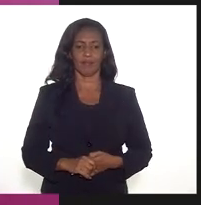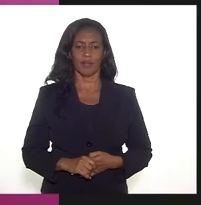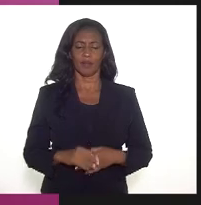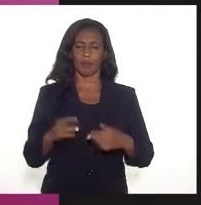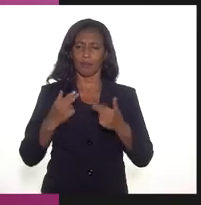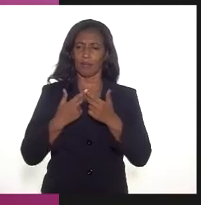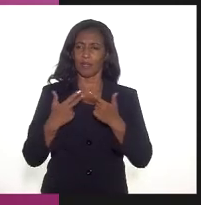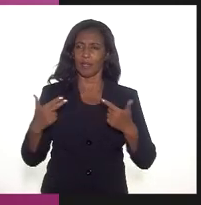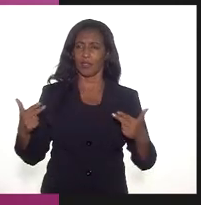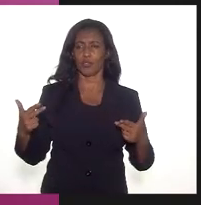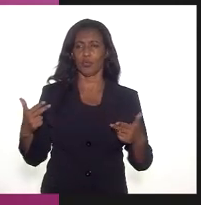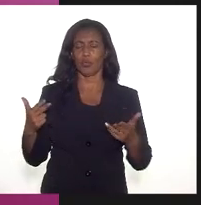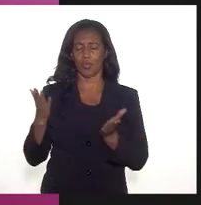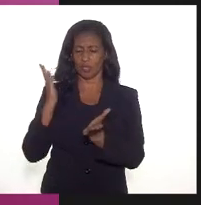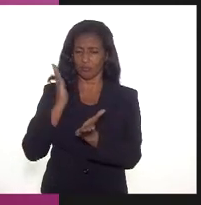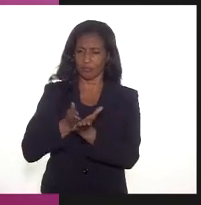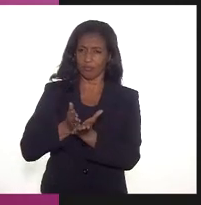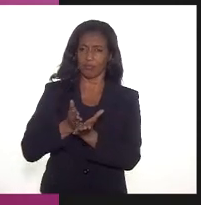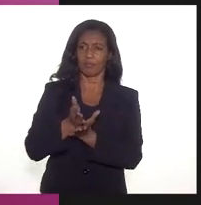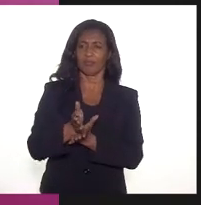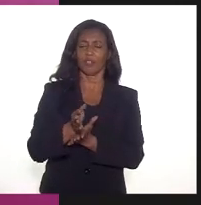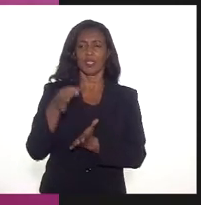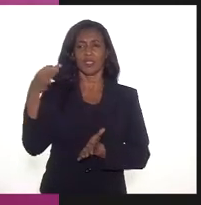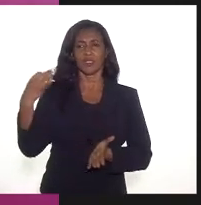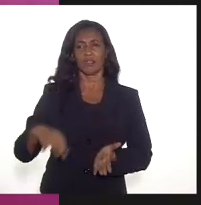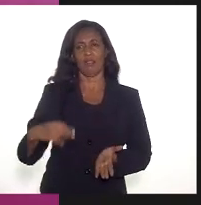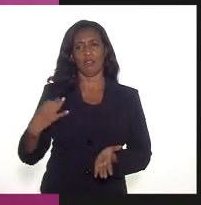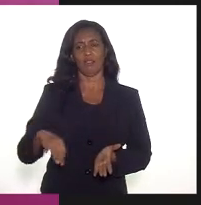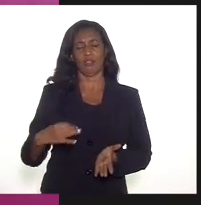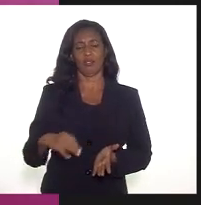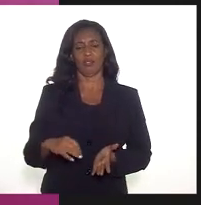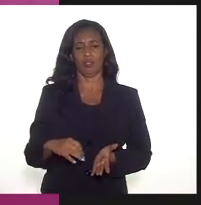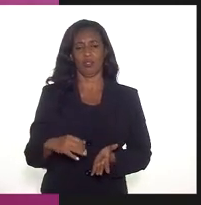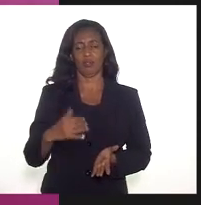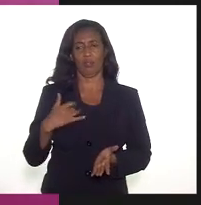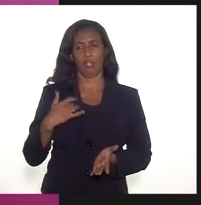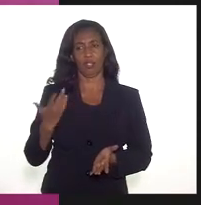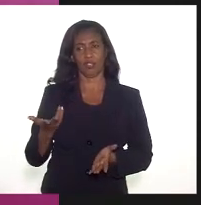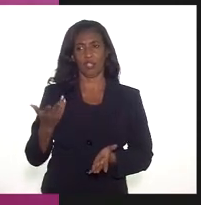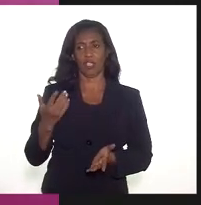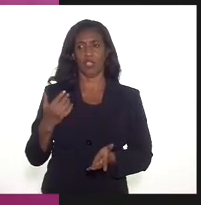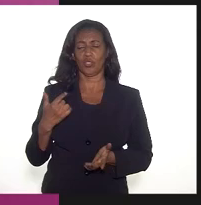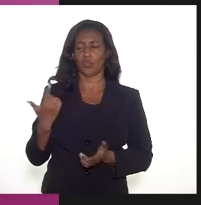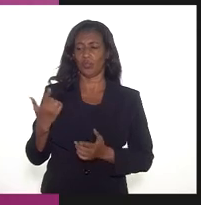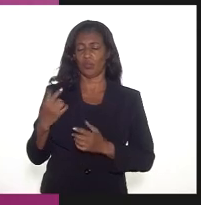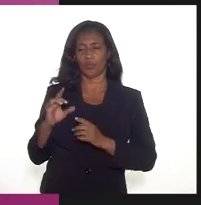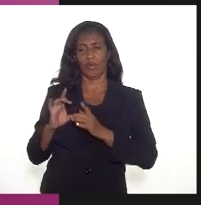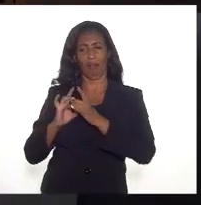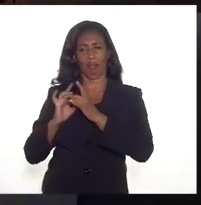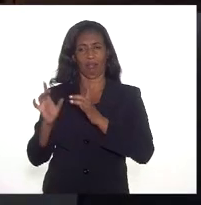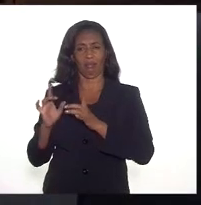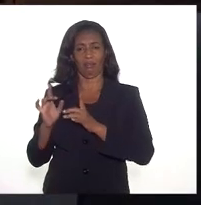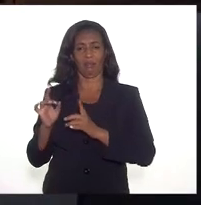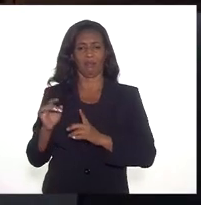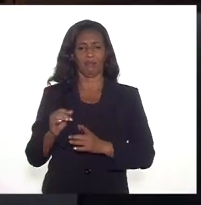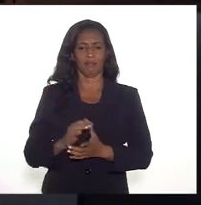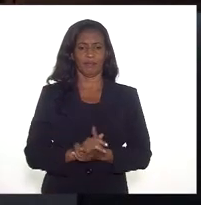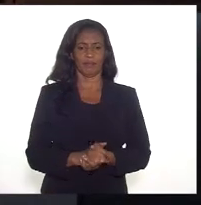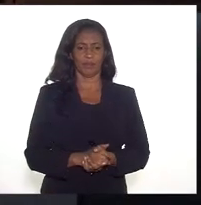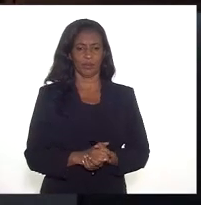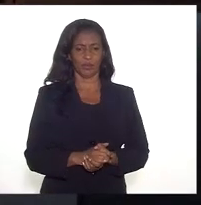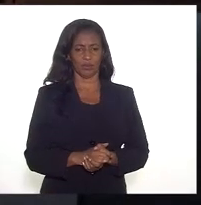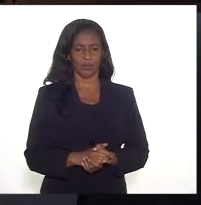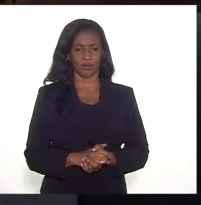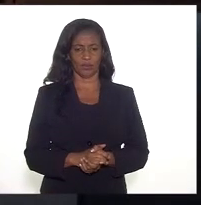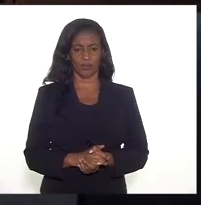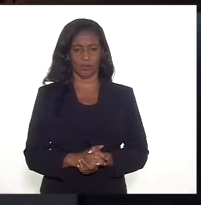coisas saiam tudo direitinho, para a gente não ficar exposto na nossa solicitação. Deputada enfermeira... Obrigado.